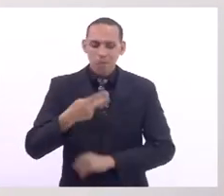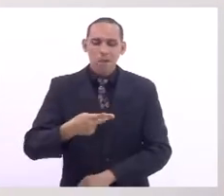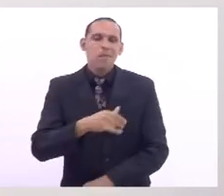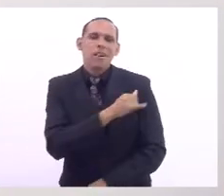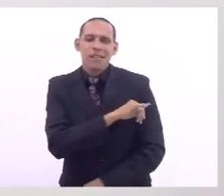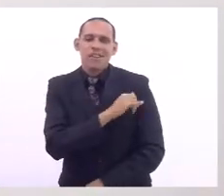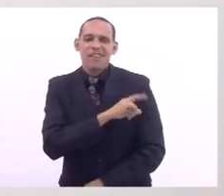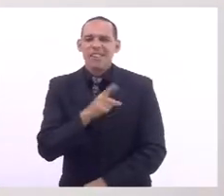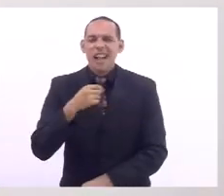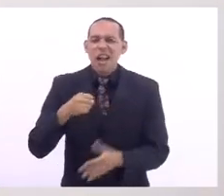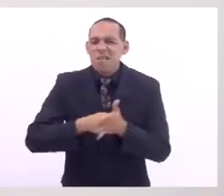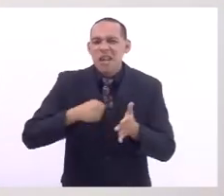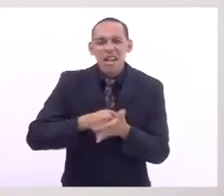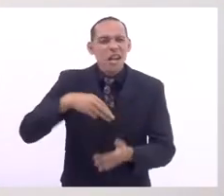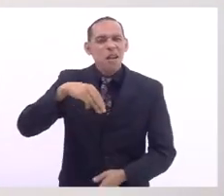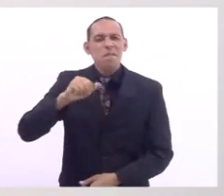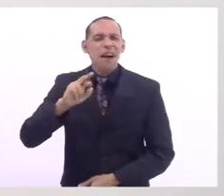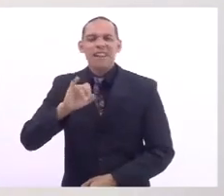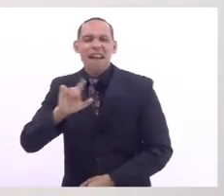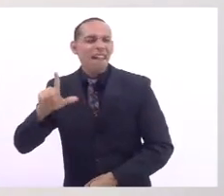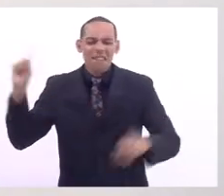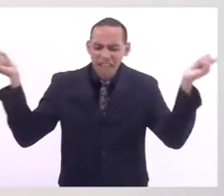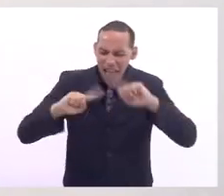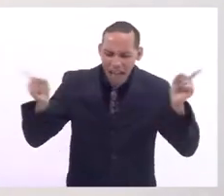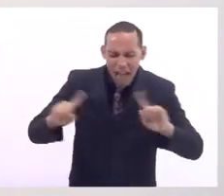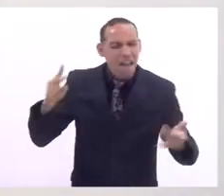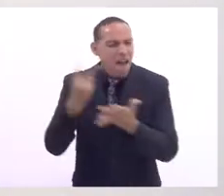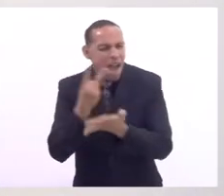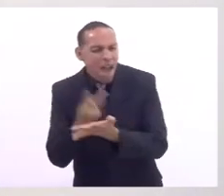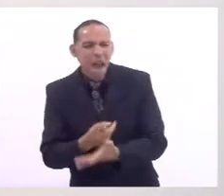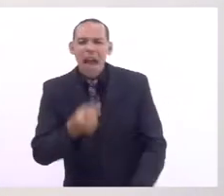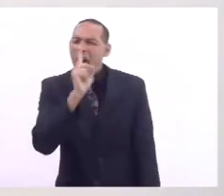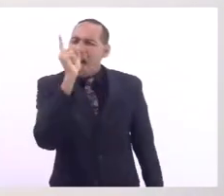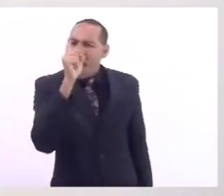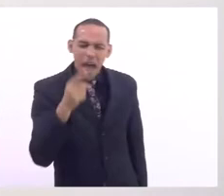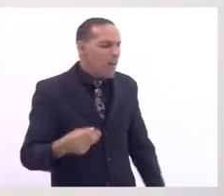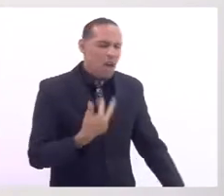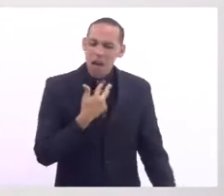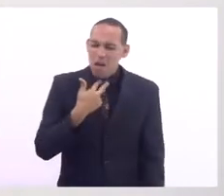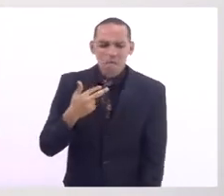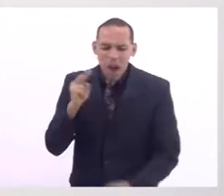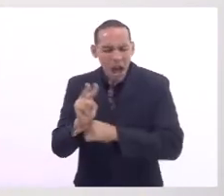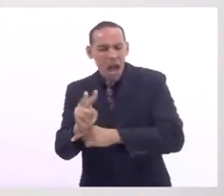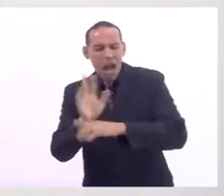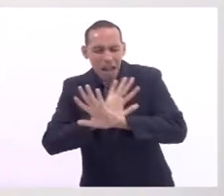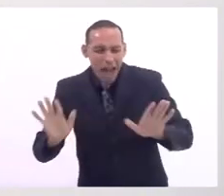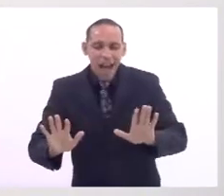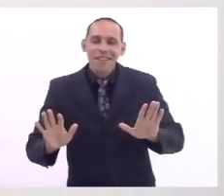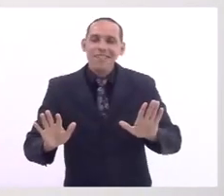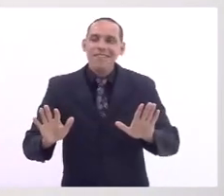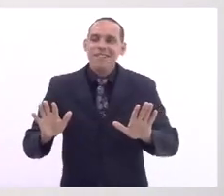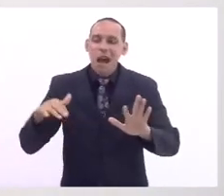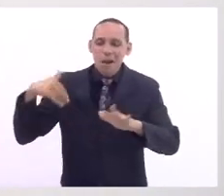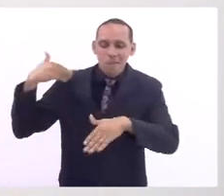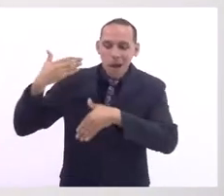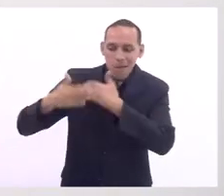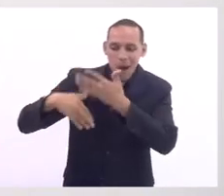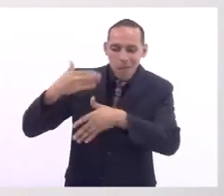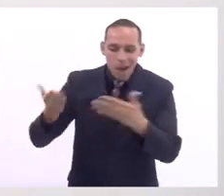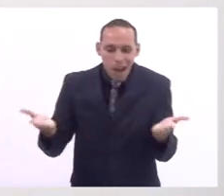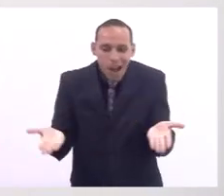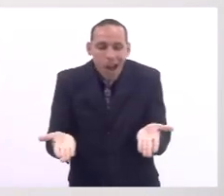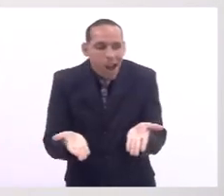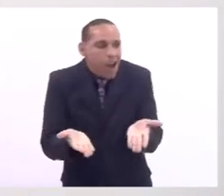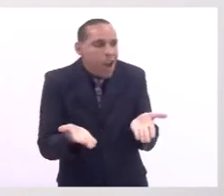brigas que a gente tinha com amarelo e não é assim e se sujeita das remoções não pode defender E agora onde a gente tá